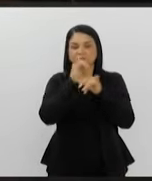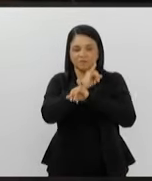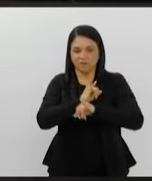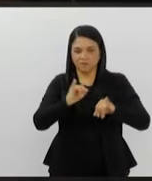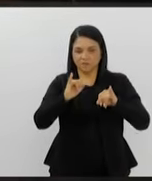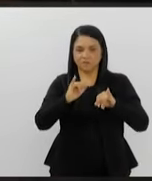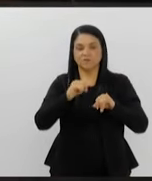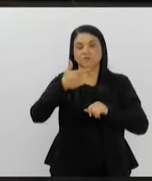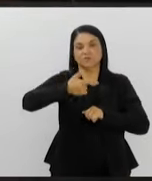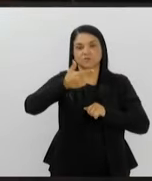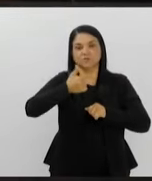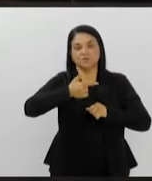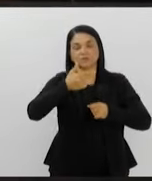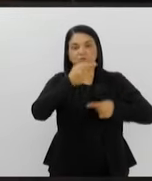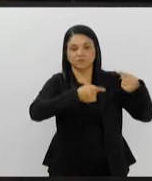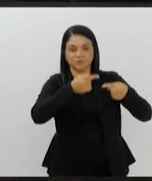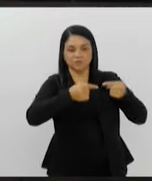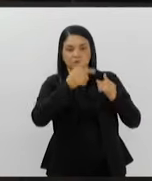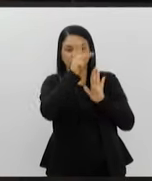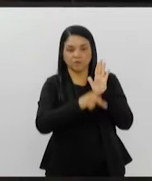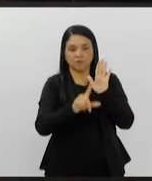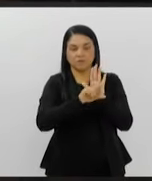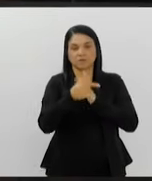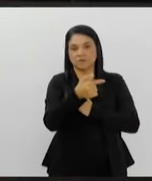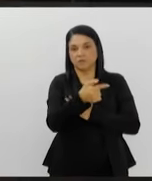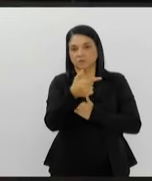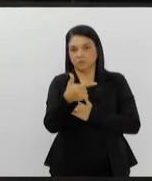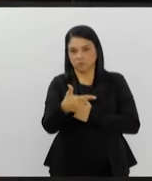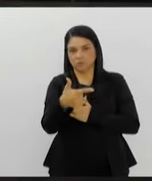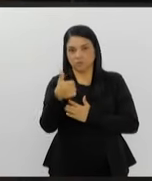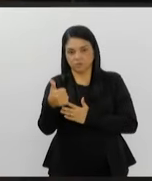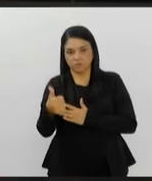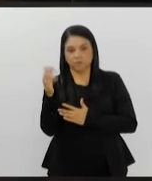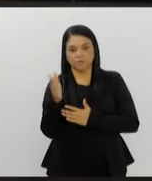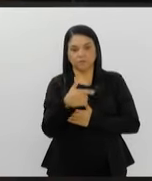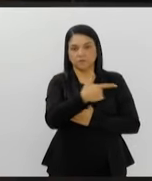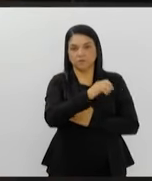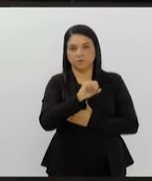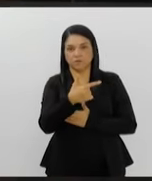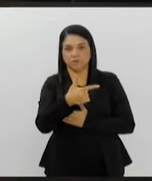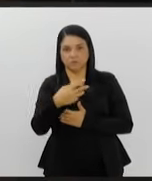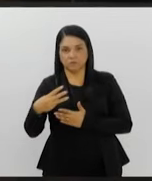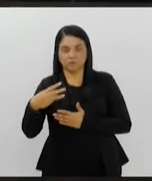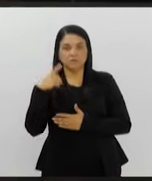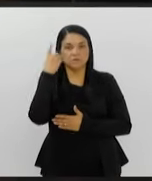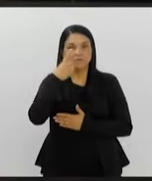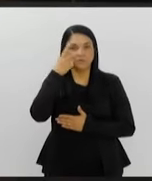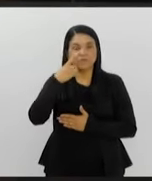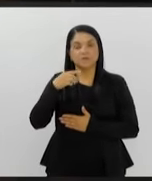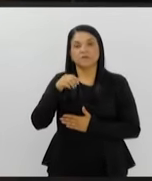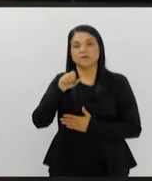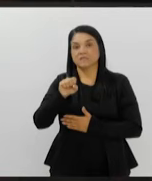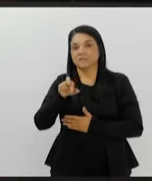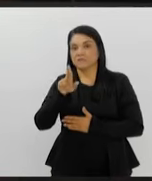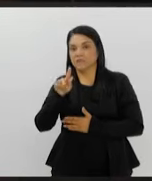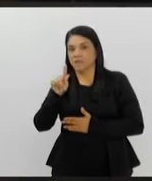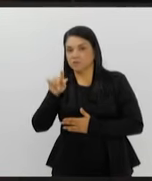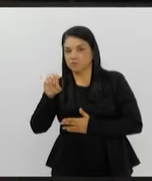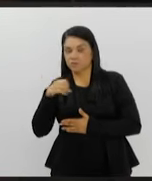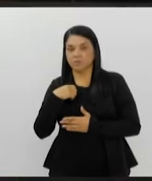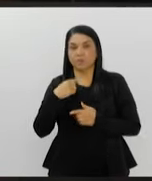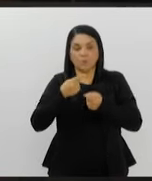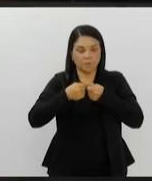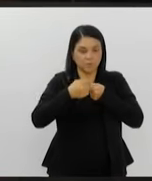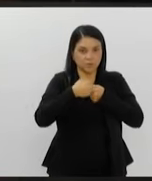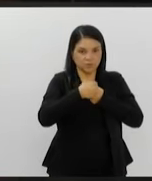Anuncio, em segunda discussão, projeto de lei número 721 de 2023, de autoria do deputado Sérgio Fernandes, que declara o município